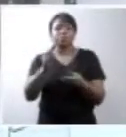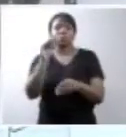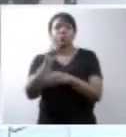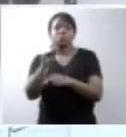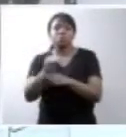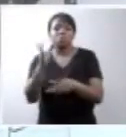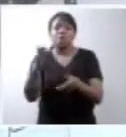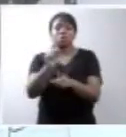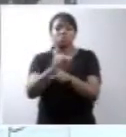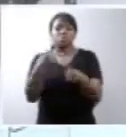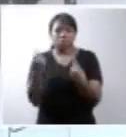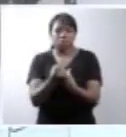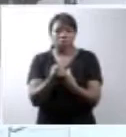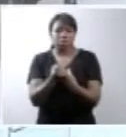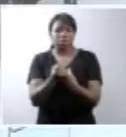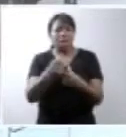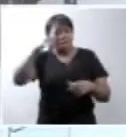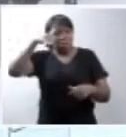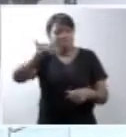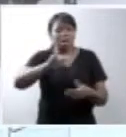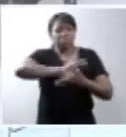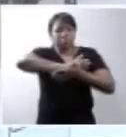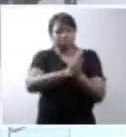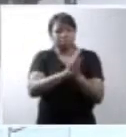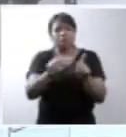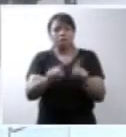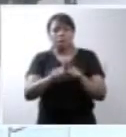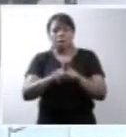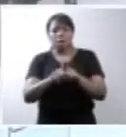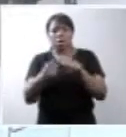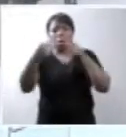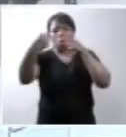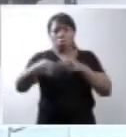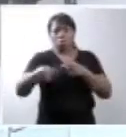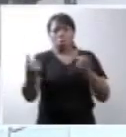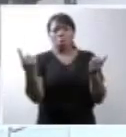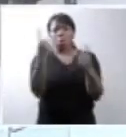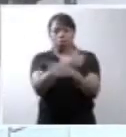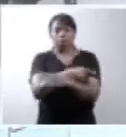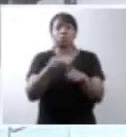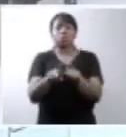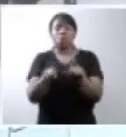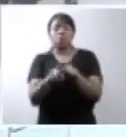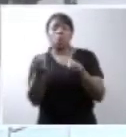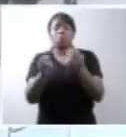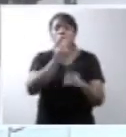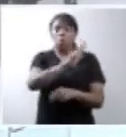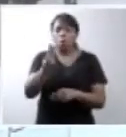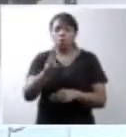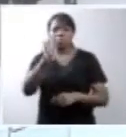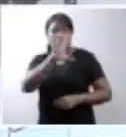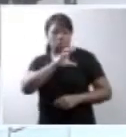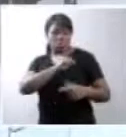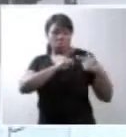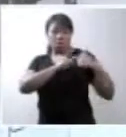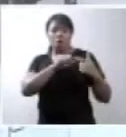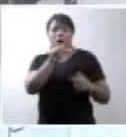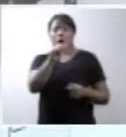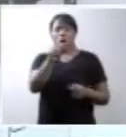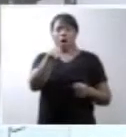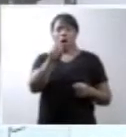Em combater seus atos de discriminação ou, ao contrário, em disfarçá-los em nome, por exemplo, do amor e